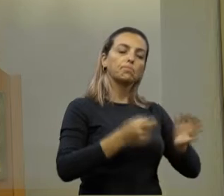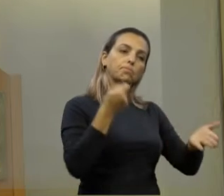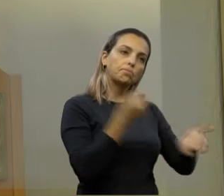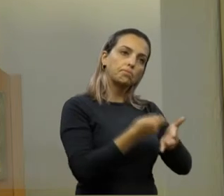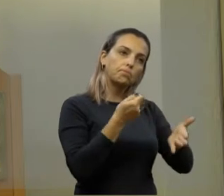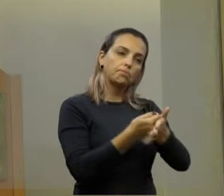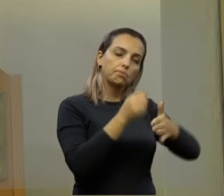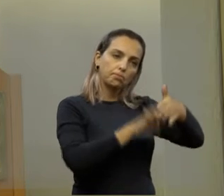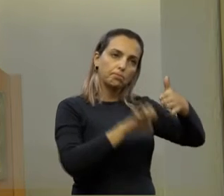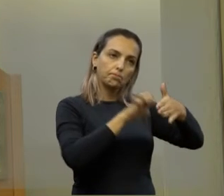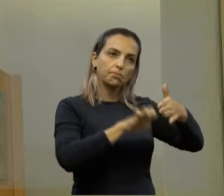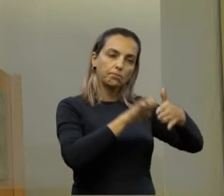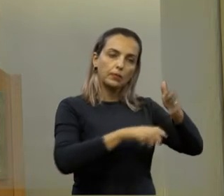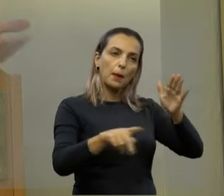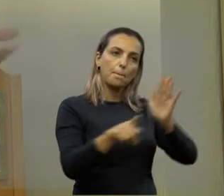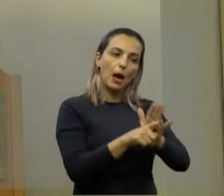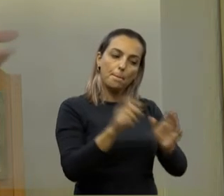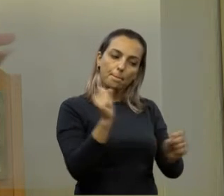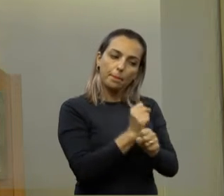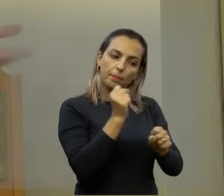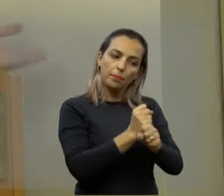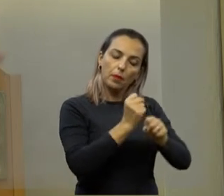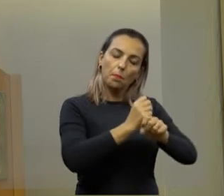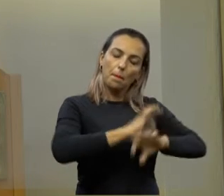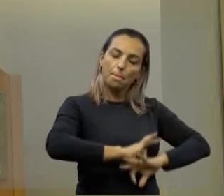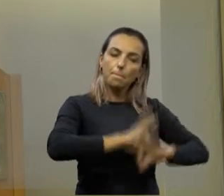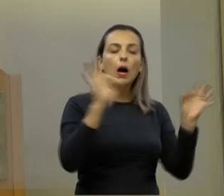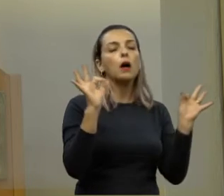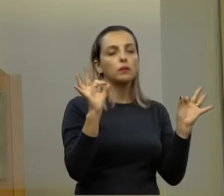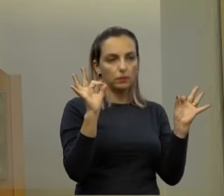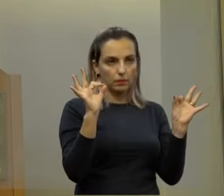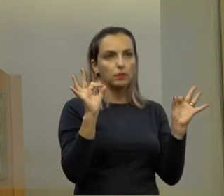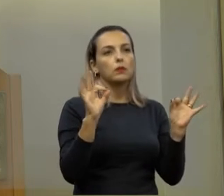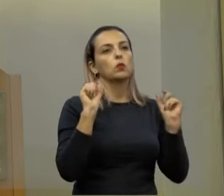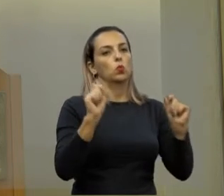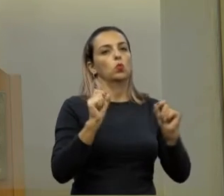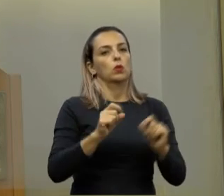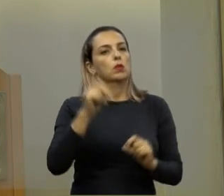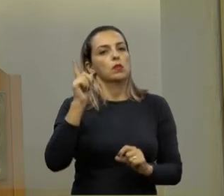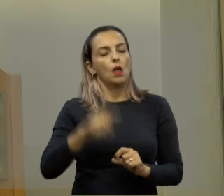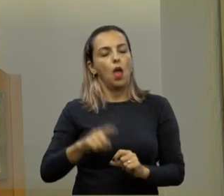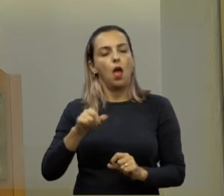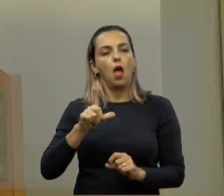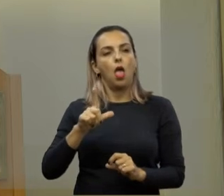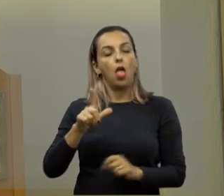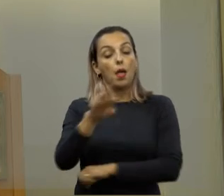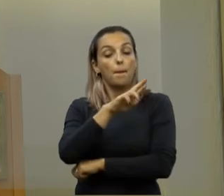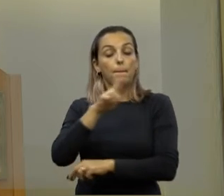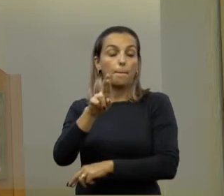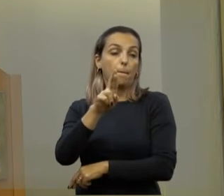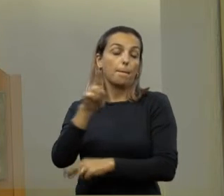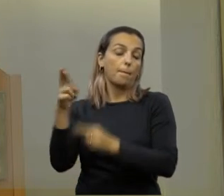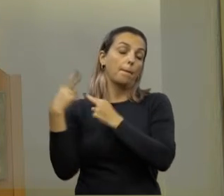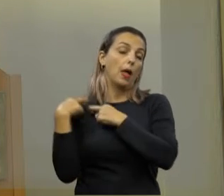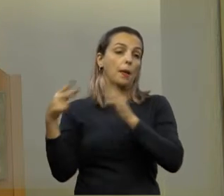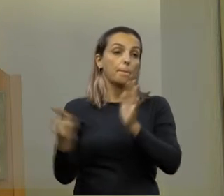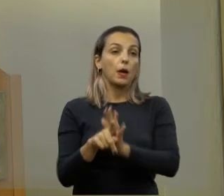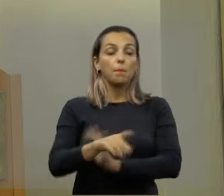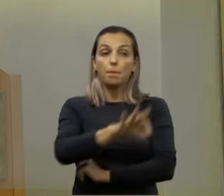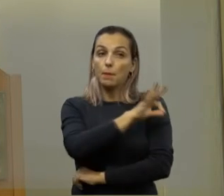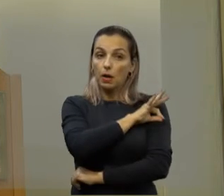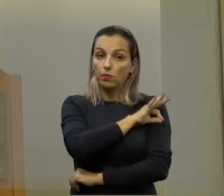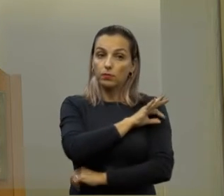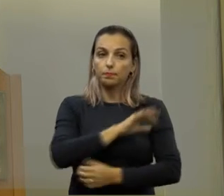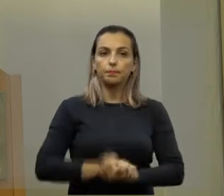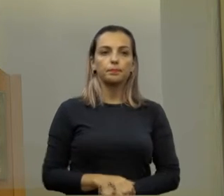da da empresa Alice tá daquela entregue uma obra de sente né E isso Cabe à prefeitura e